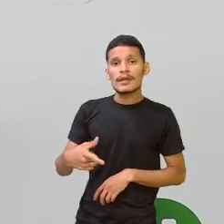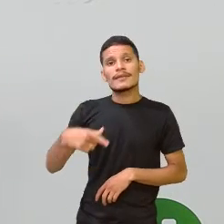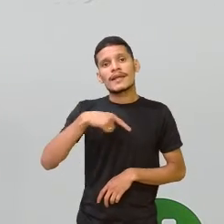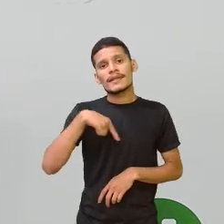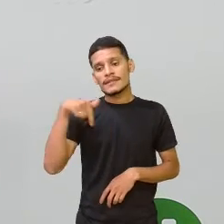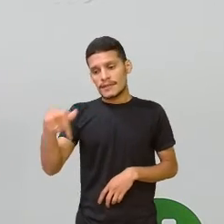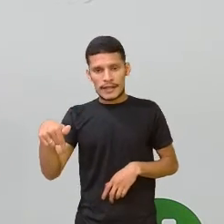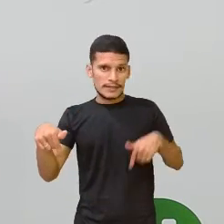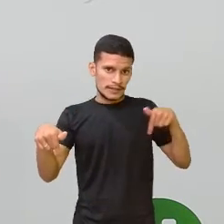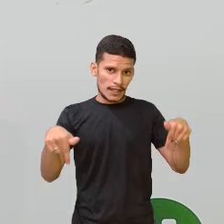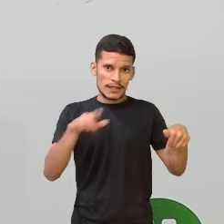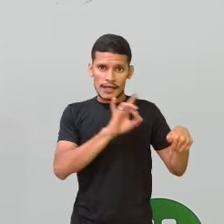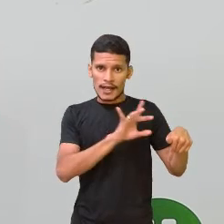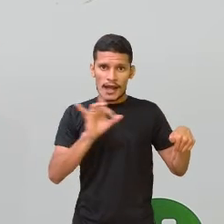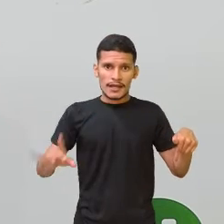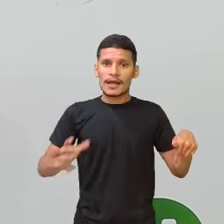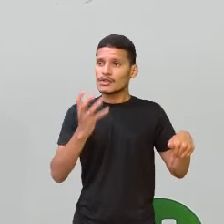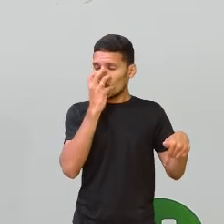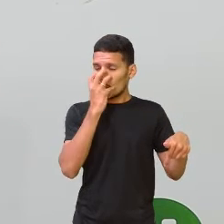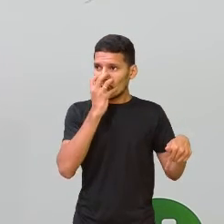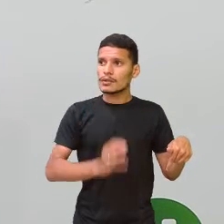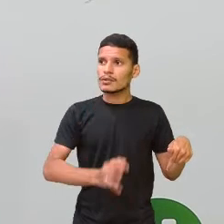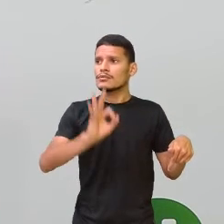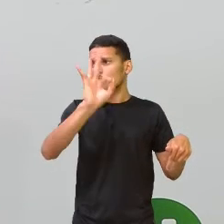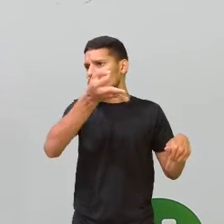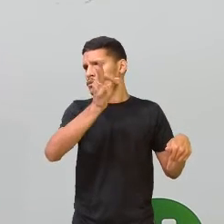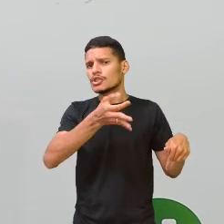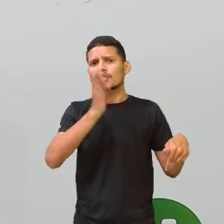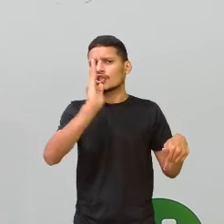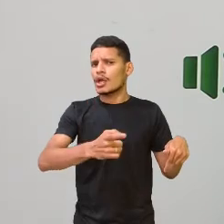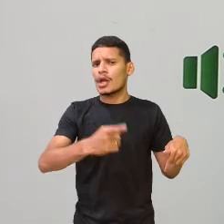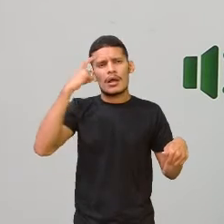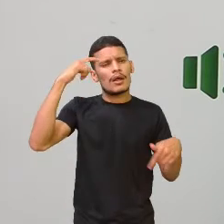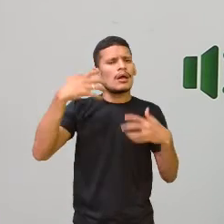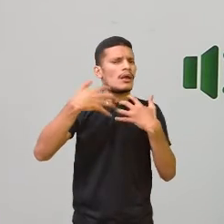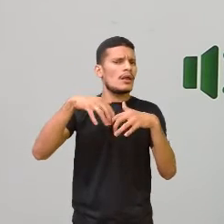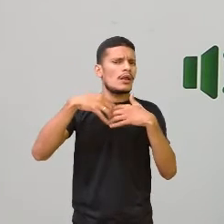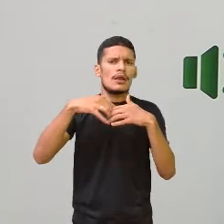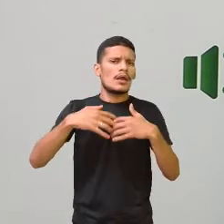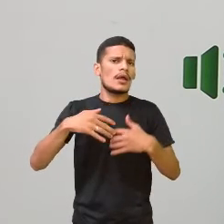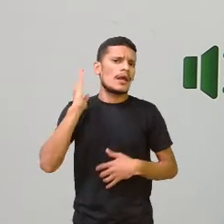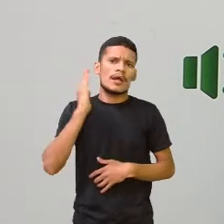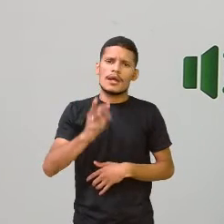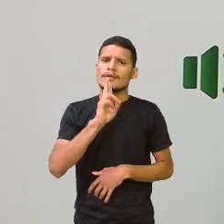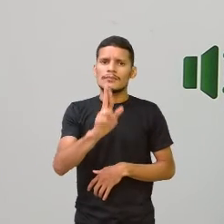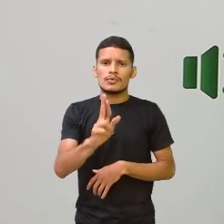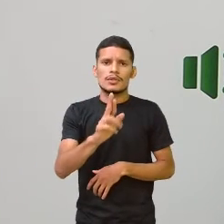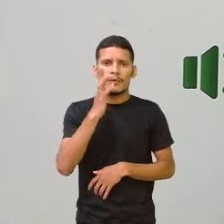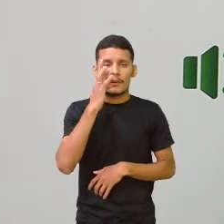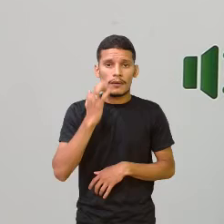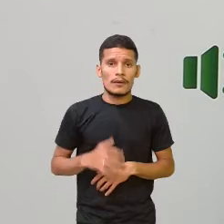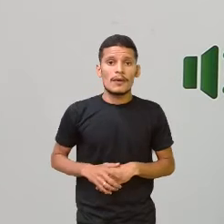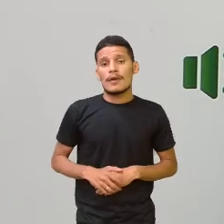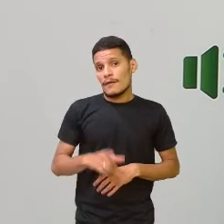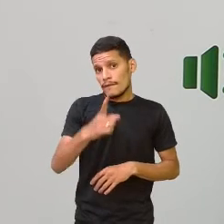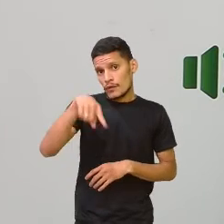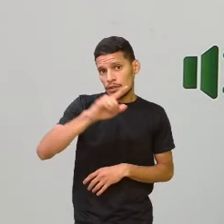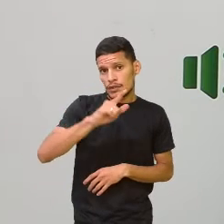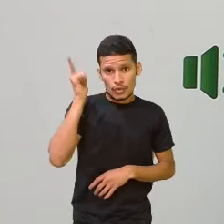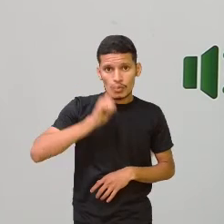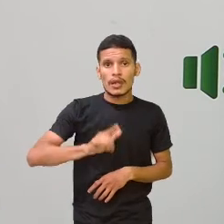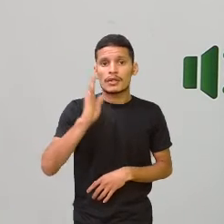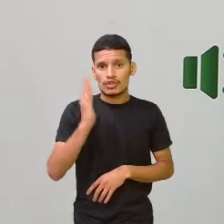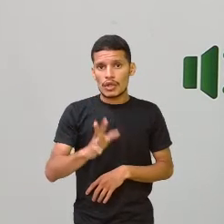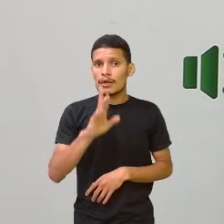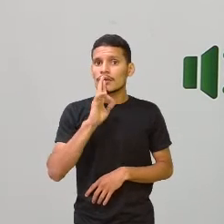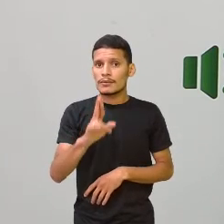para cada cachorro. 7 para cada cachorro. Mentalmente você já consegue resolver. Mentalmente você já consegue.